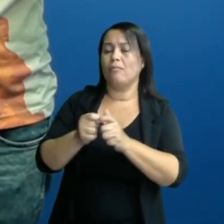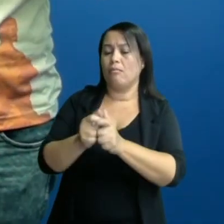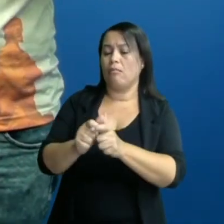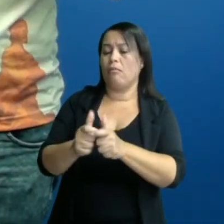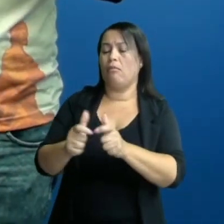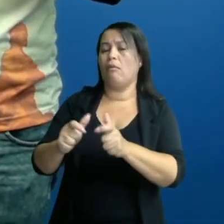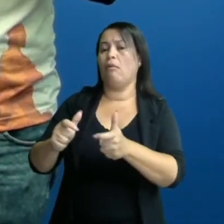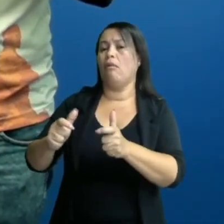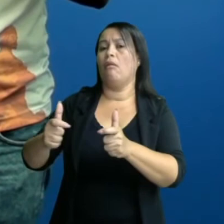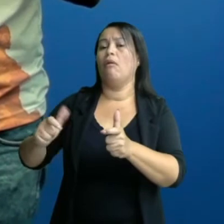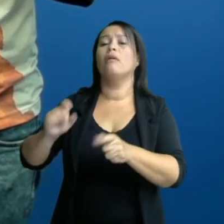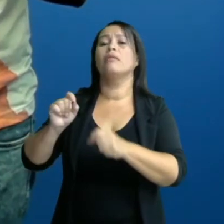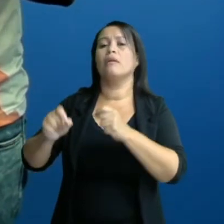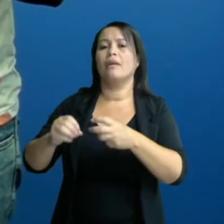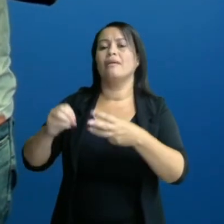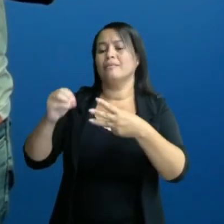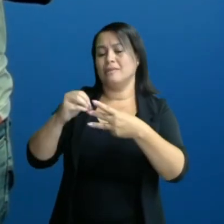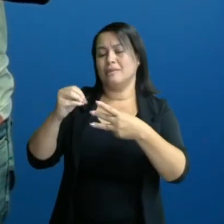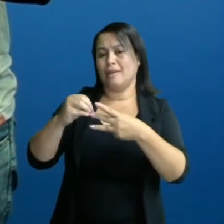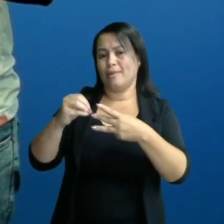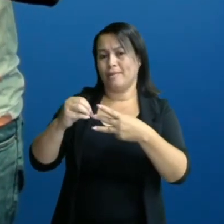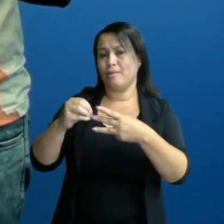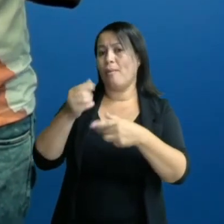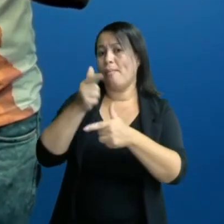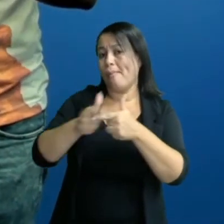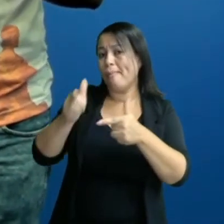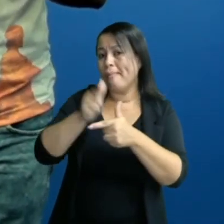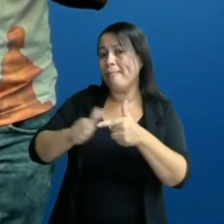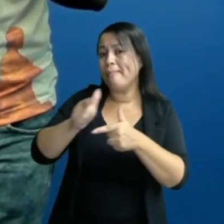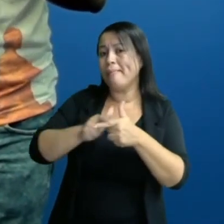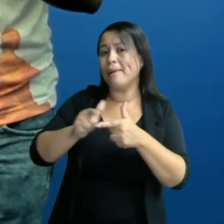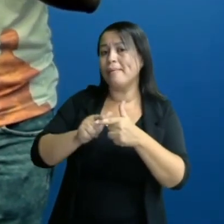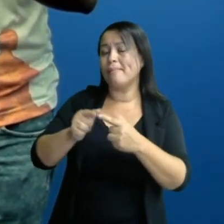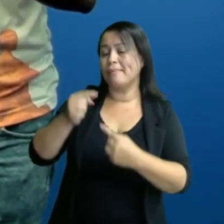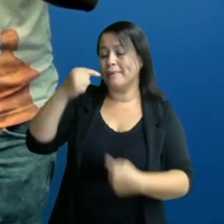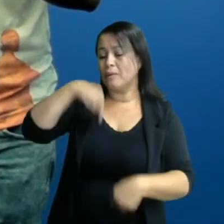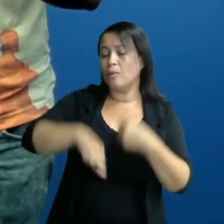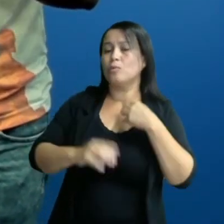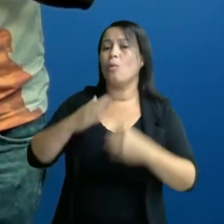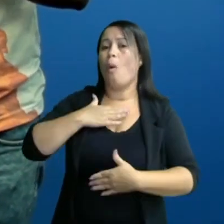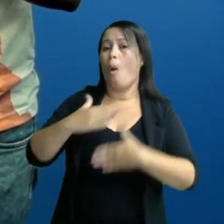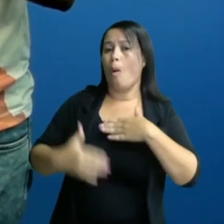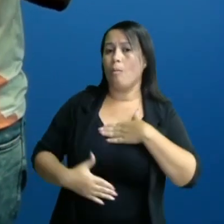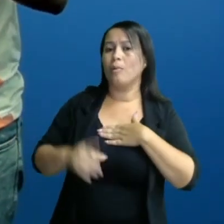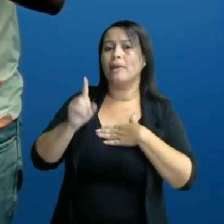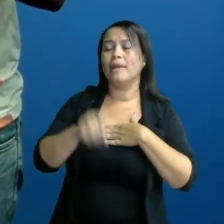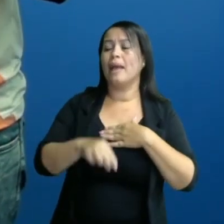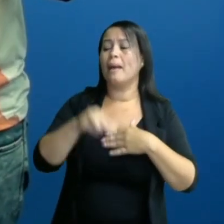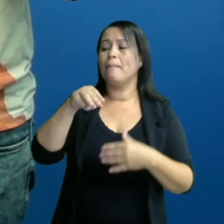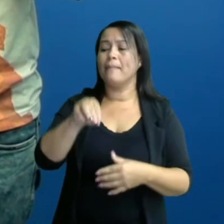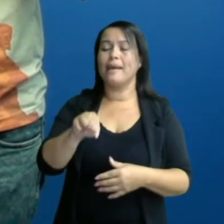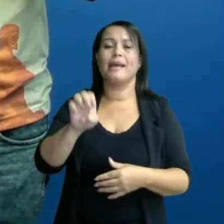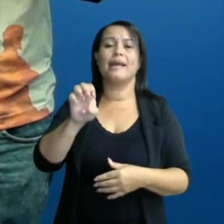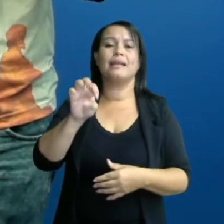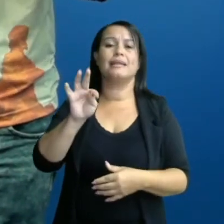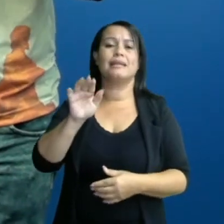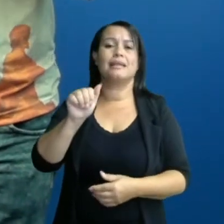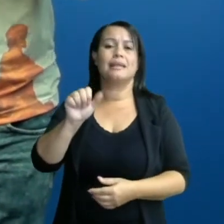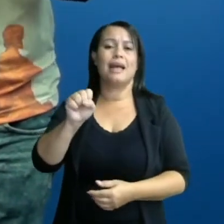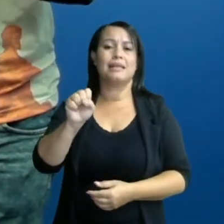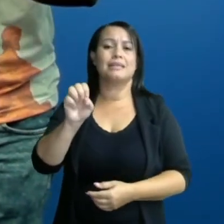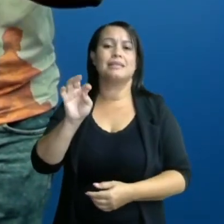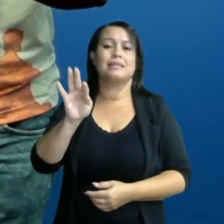células danificadas, defeituosas em todo o organismo. É chamada a metástase, é um estágio final de um